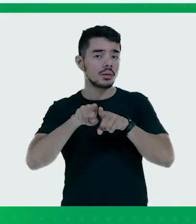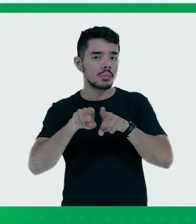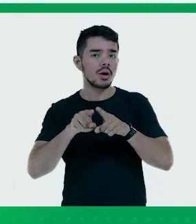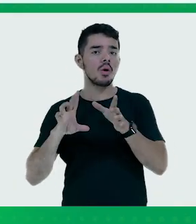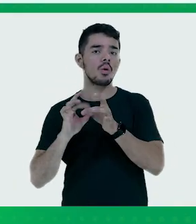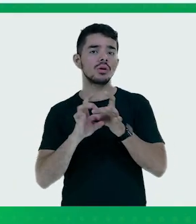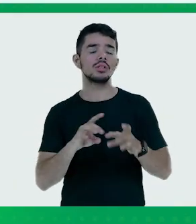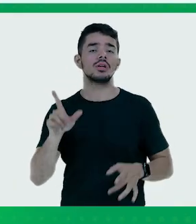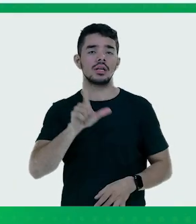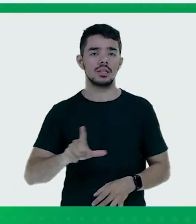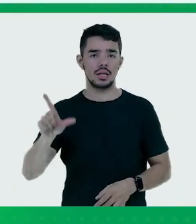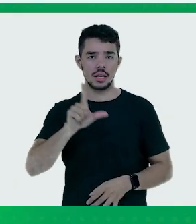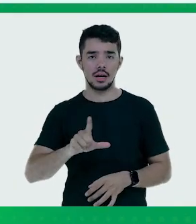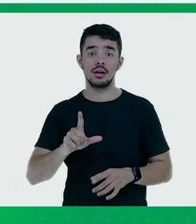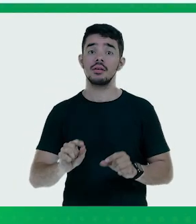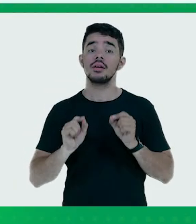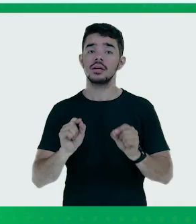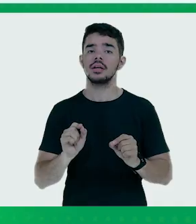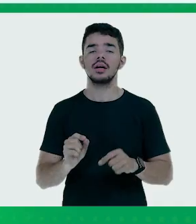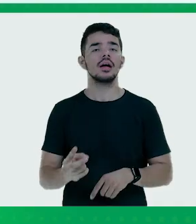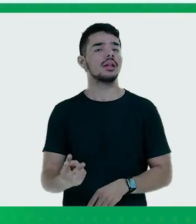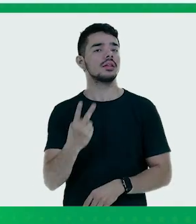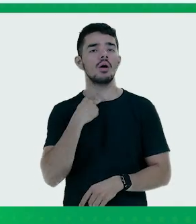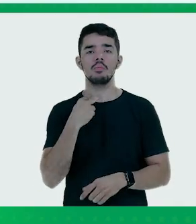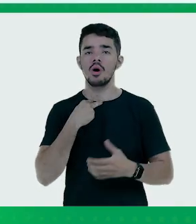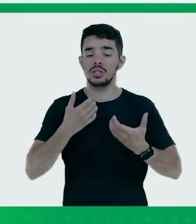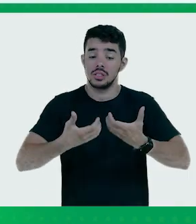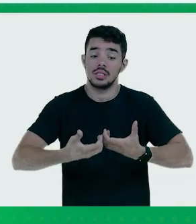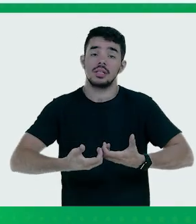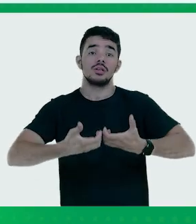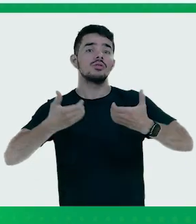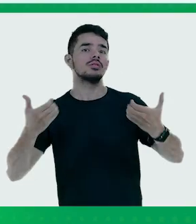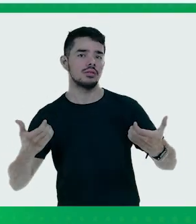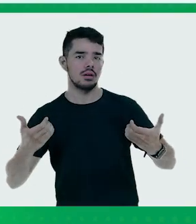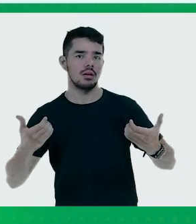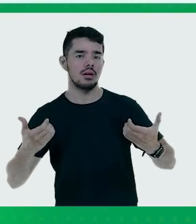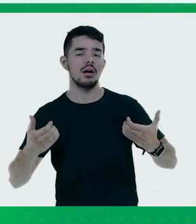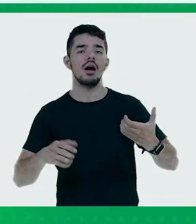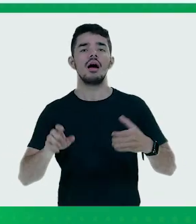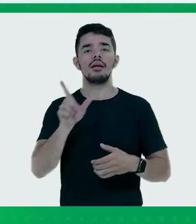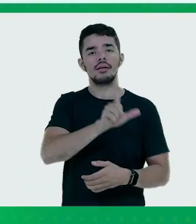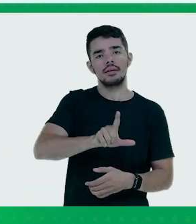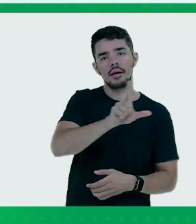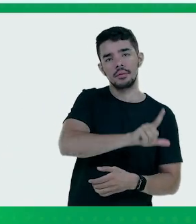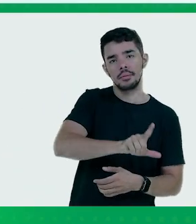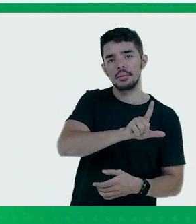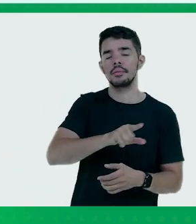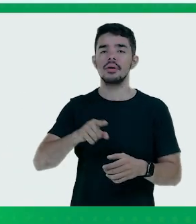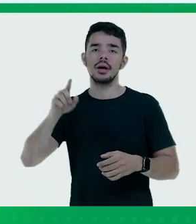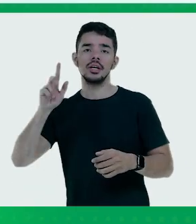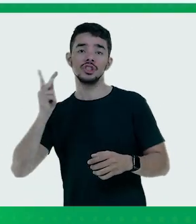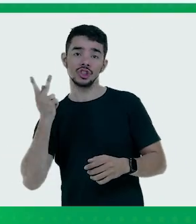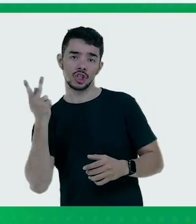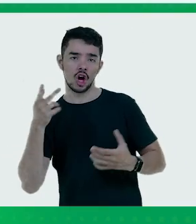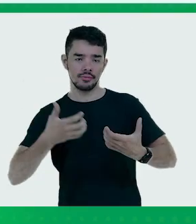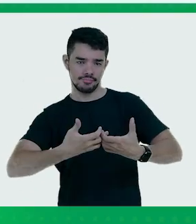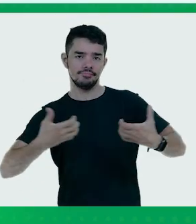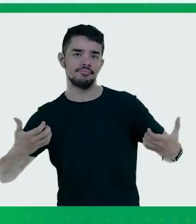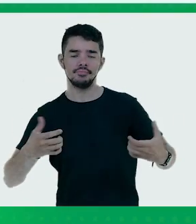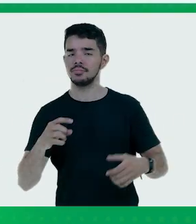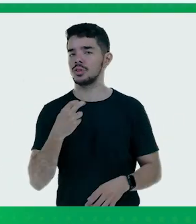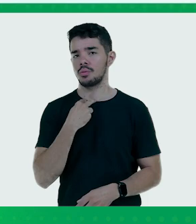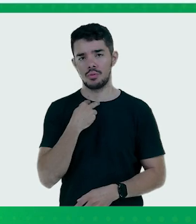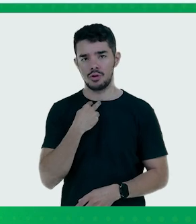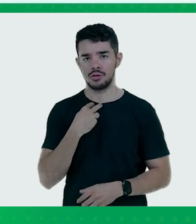o contexto literário, uma vez que não se pode dissociar o contexto da literatura com o contexto da história. Além